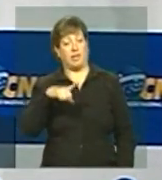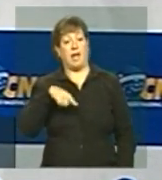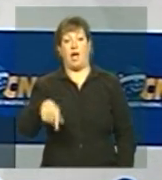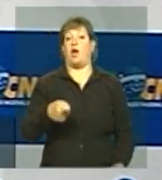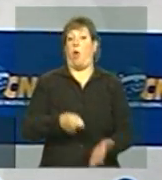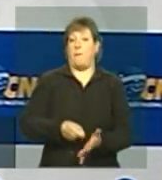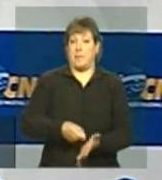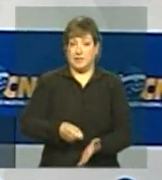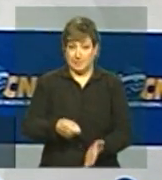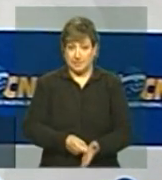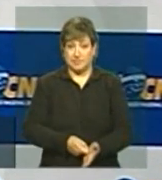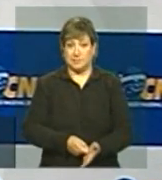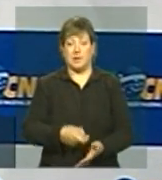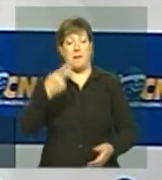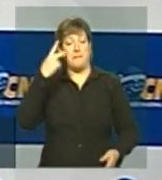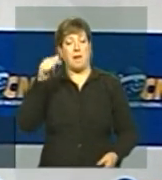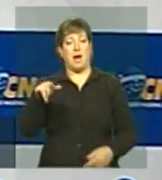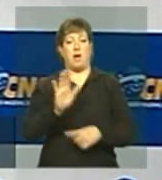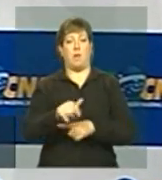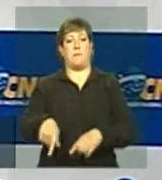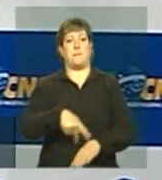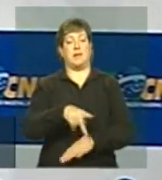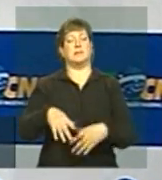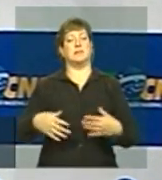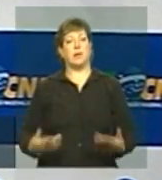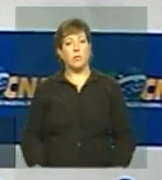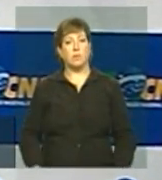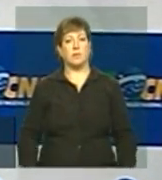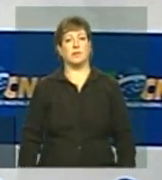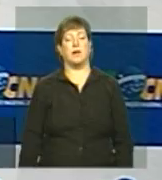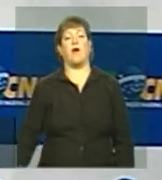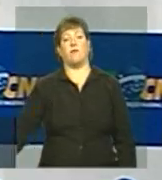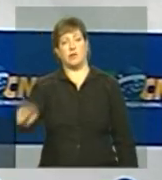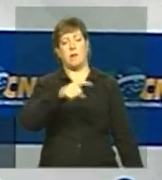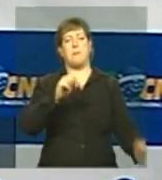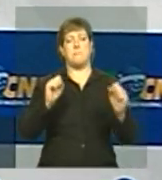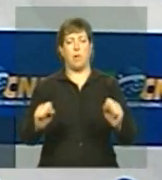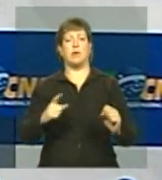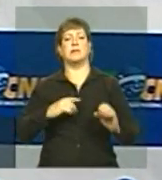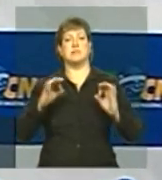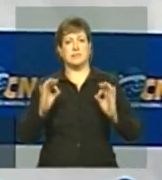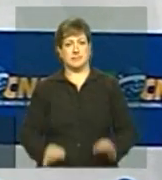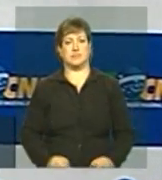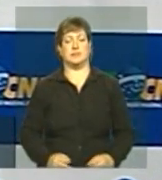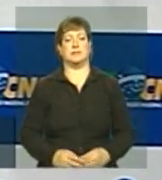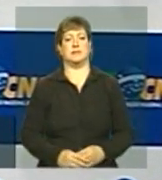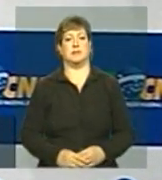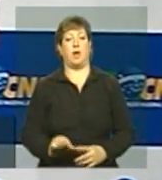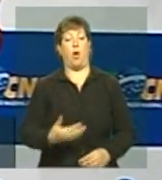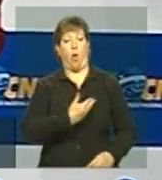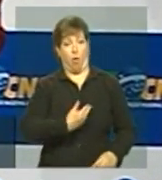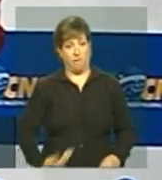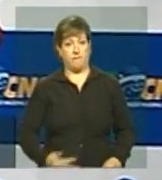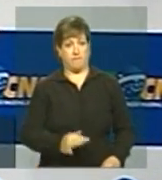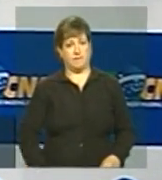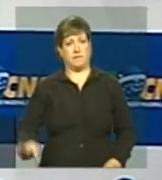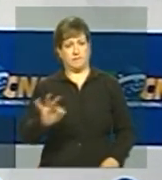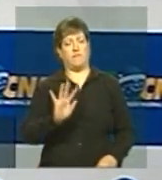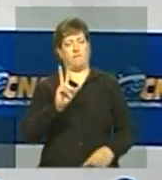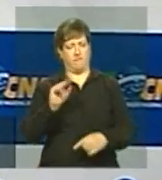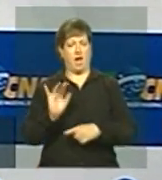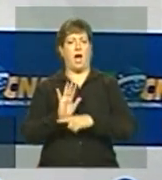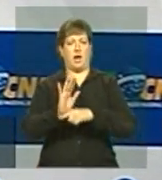dever para com o país. Então, vocês podem ter certeza que o governo vai ser